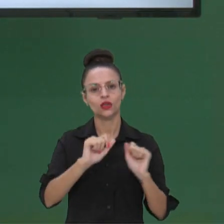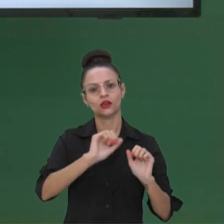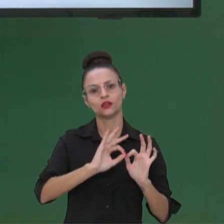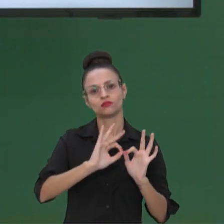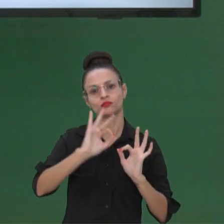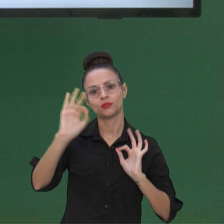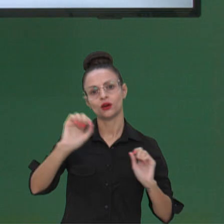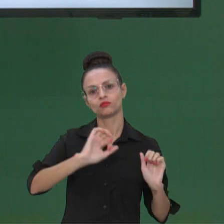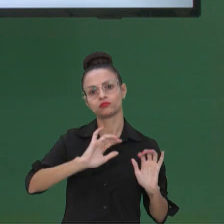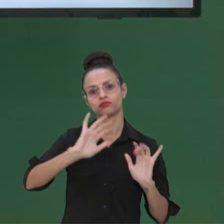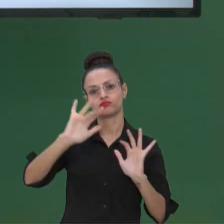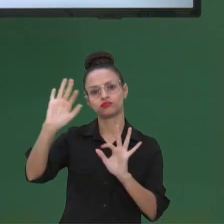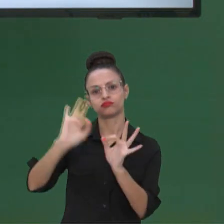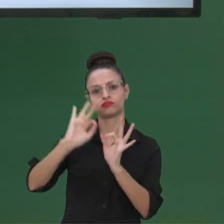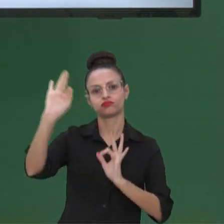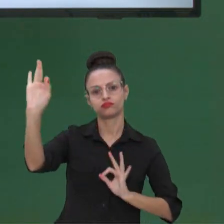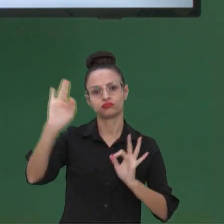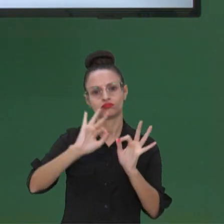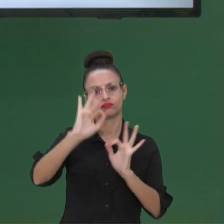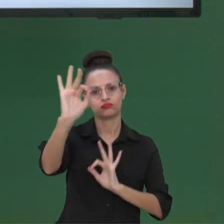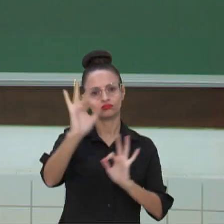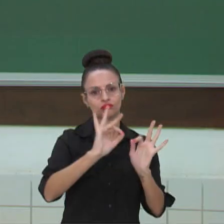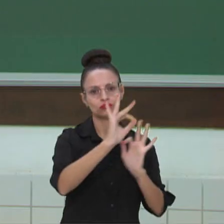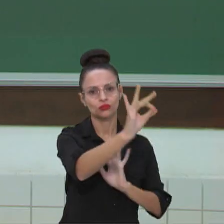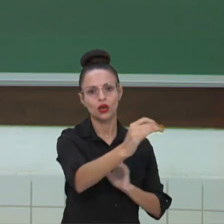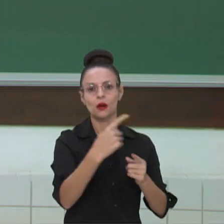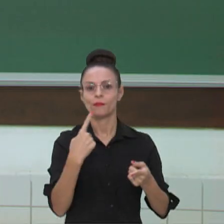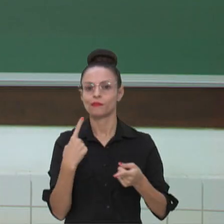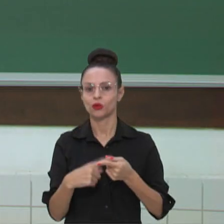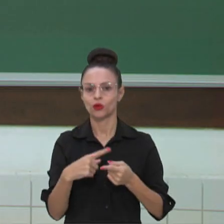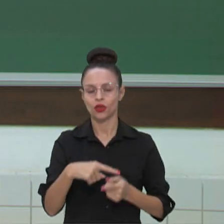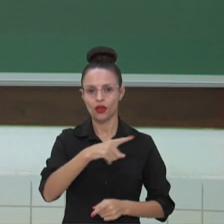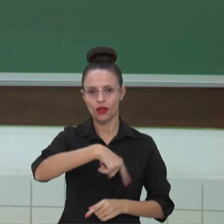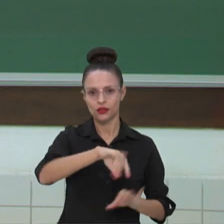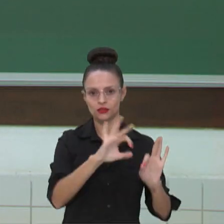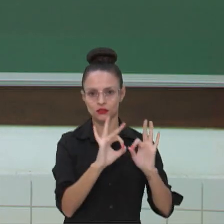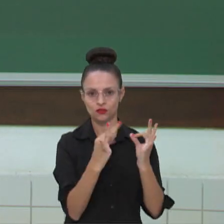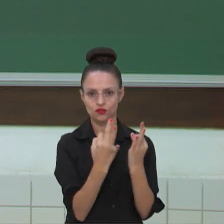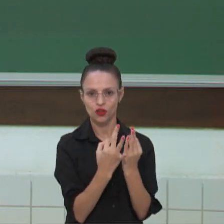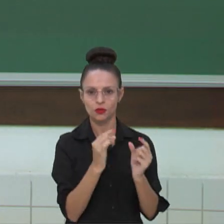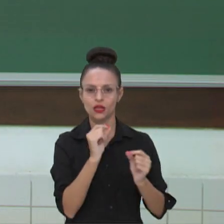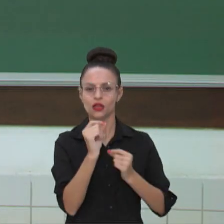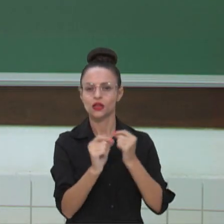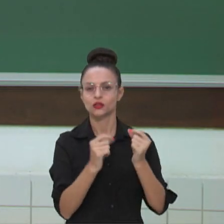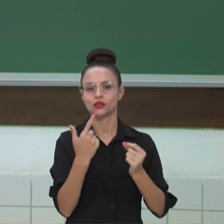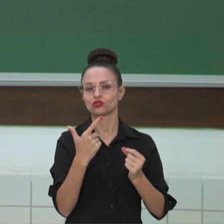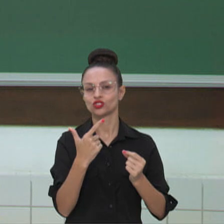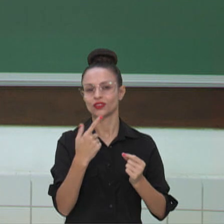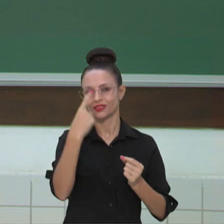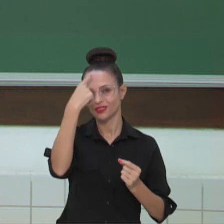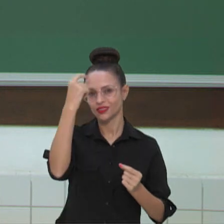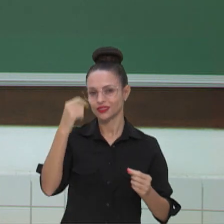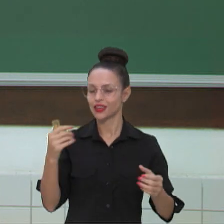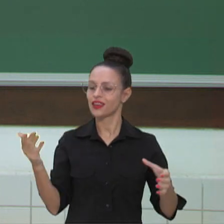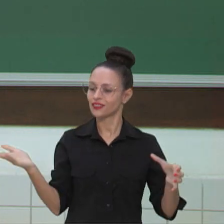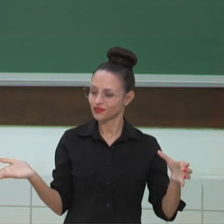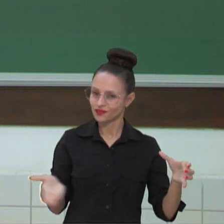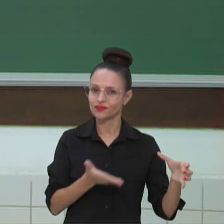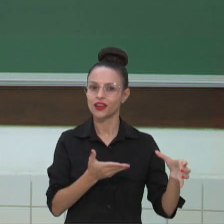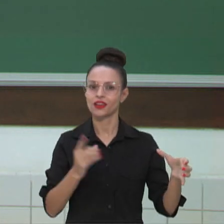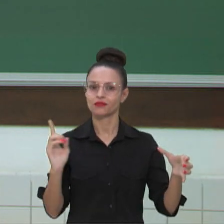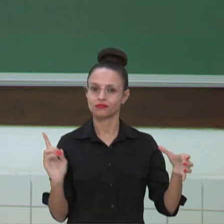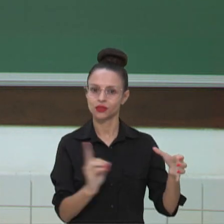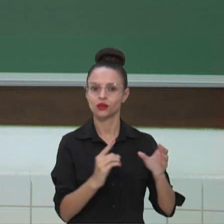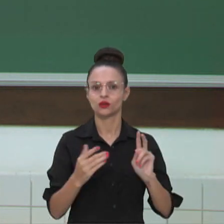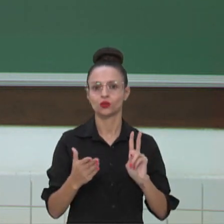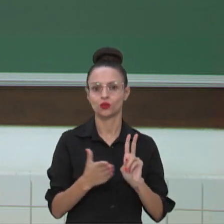cada vez mais para regiões distantes, porque não havia, entre essas famílias de colonos, uma ideia de integrar os indígenas a essa